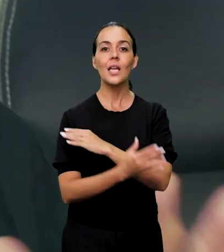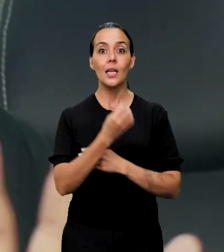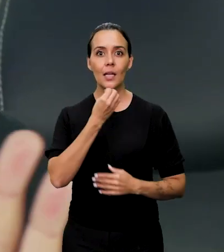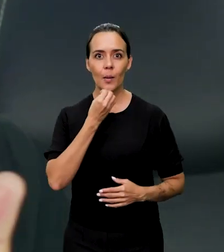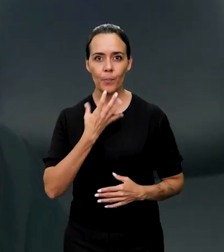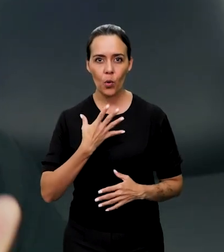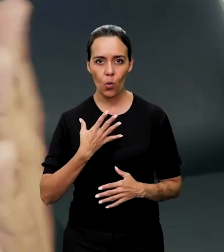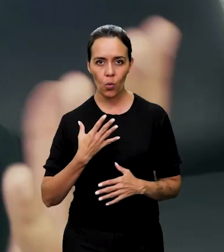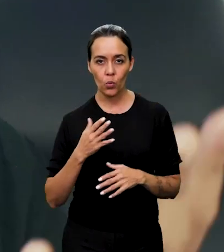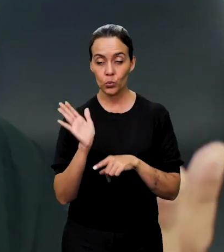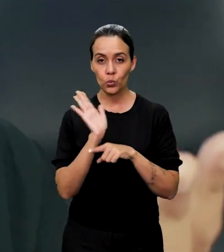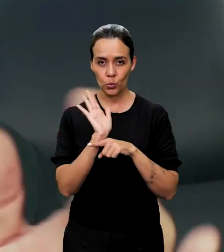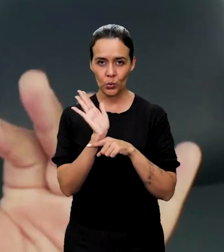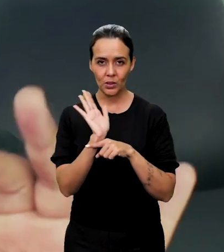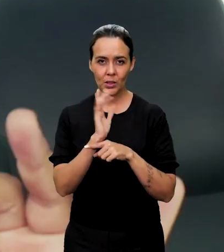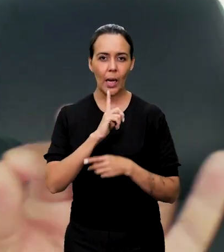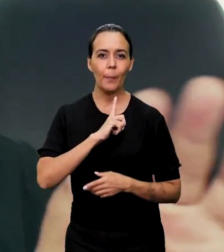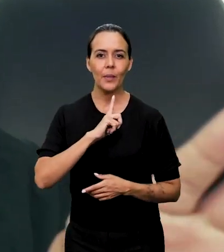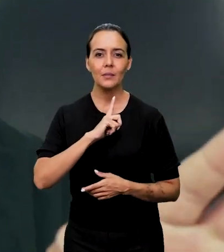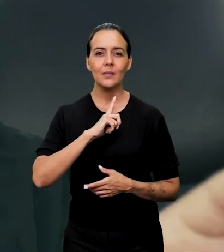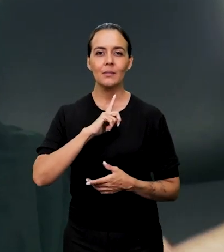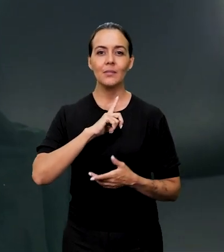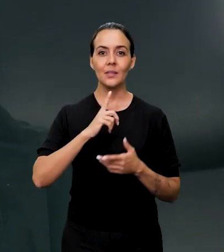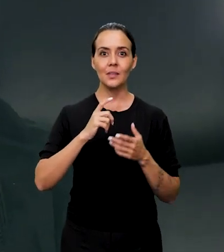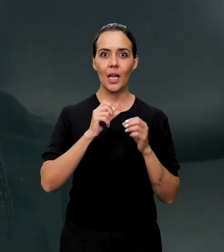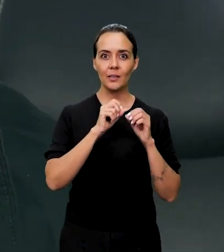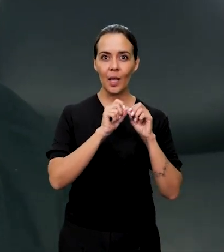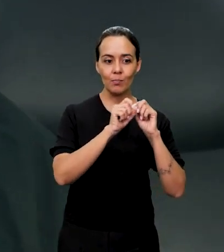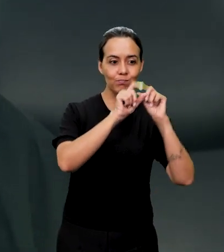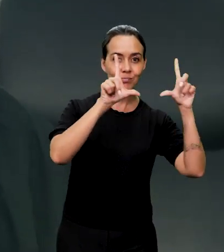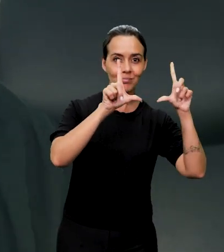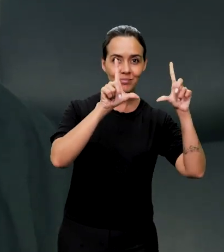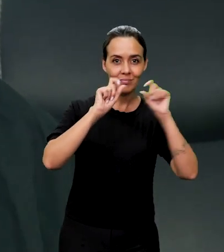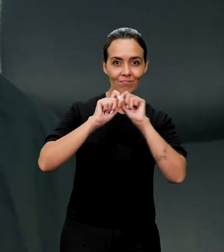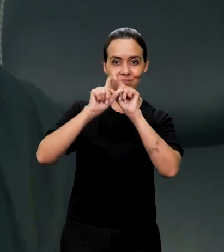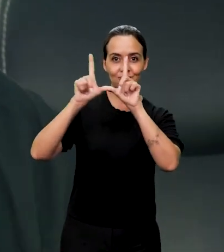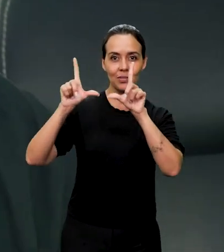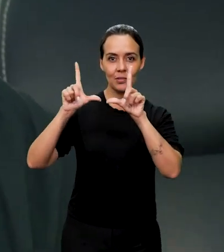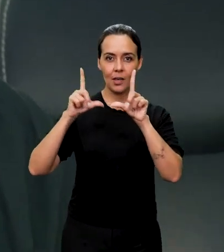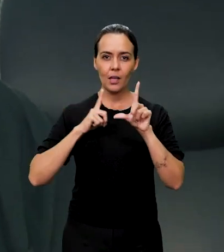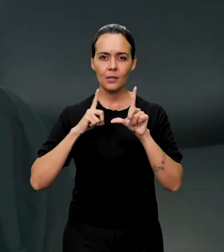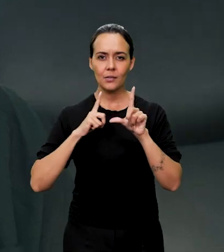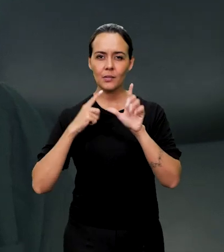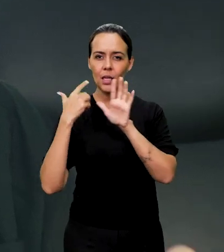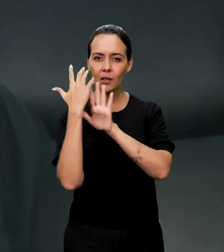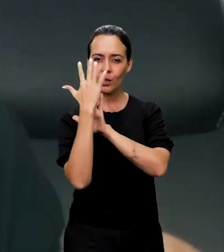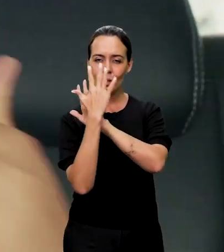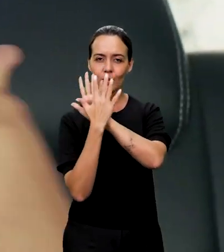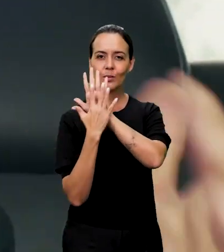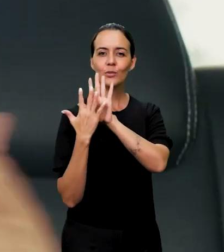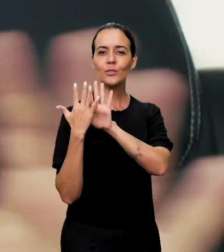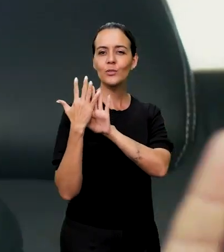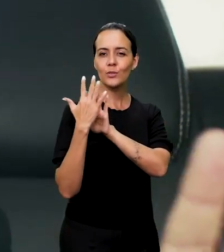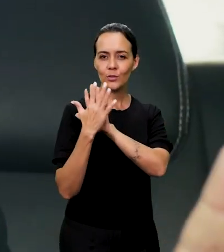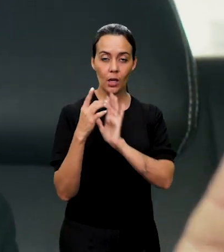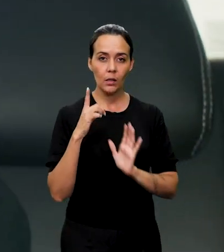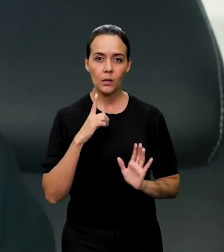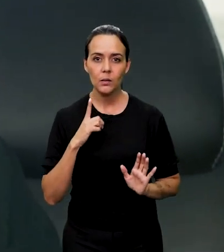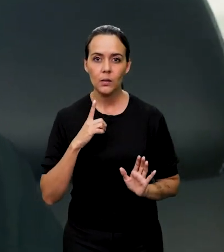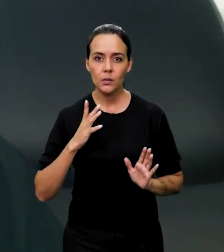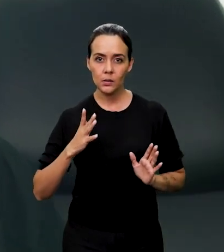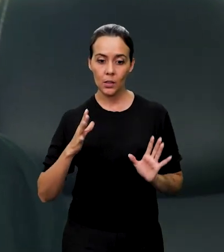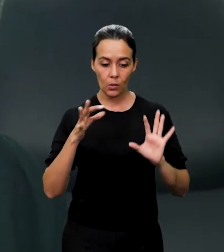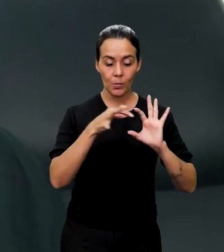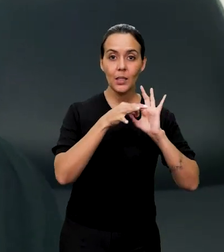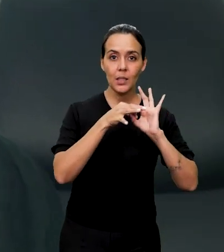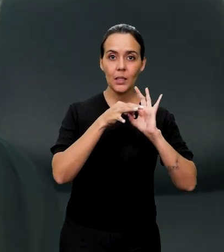que o jogo do cinema, essa janela, né, que a gente entra sem ser visto, ela é erótica no sentido, né, ela tem uma estrutura